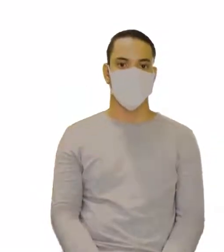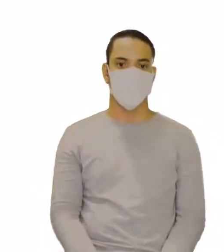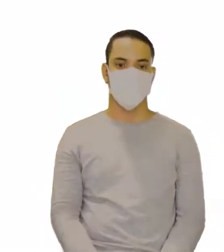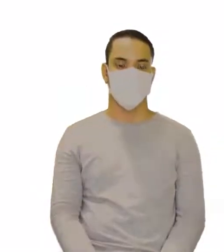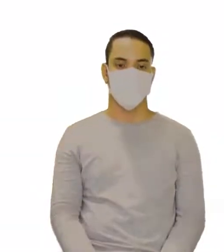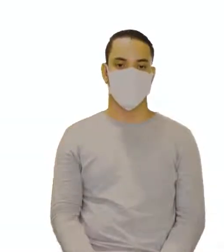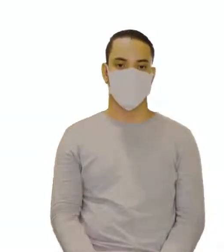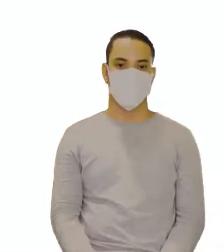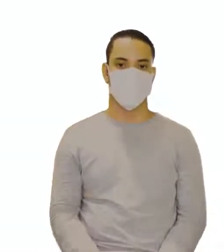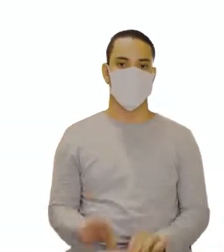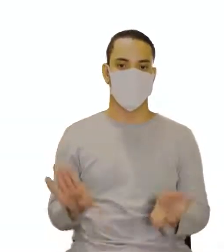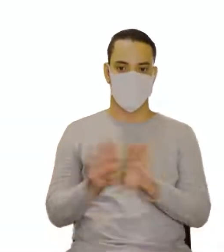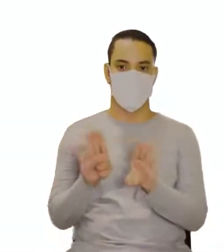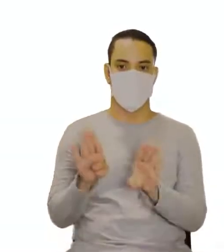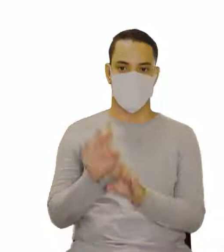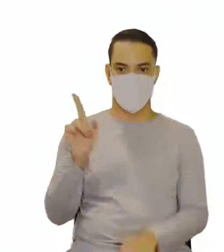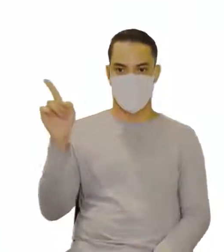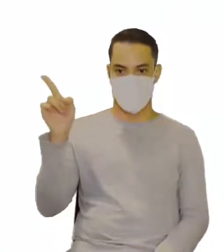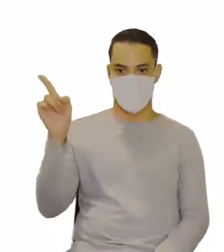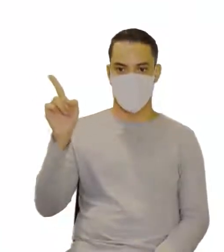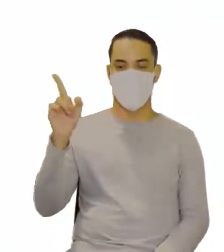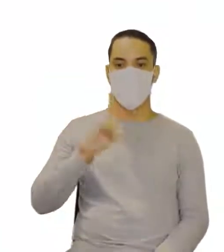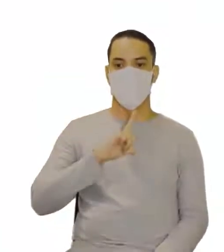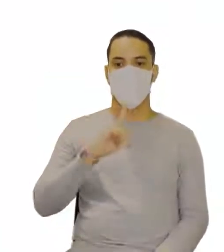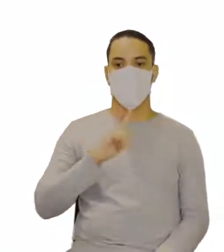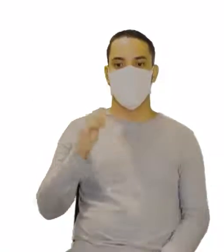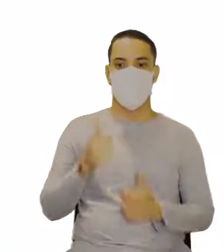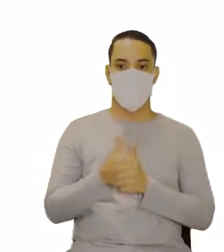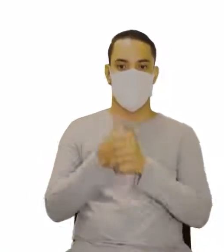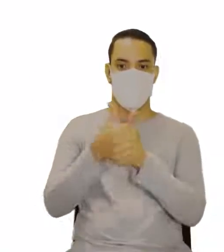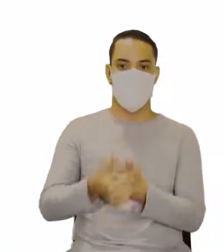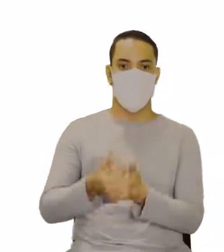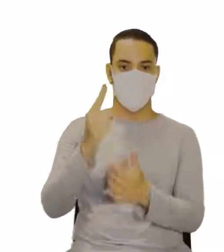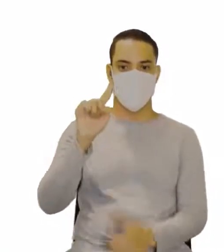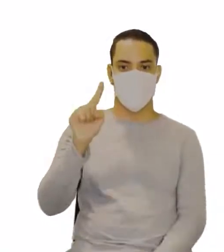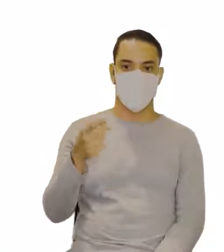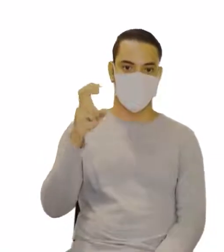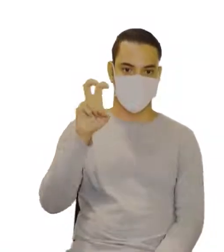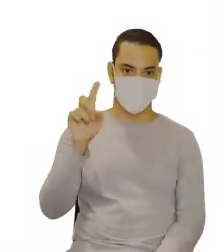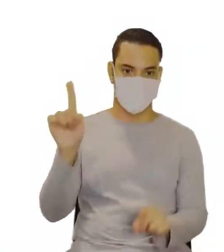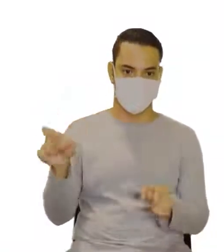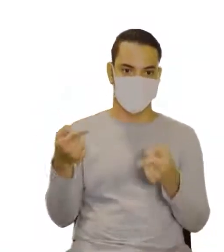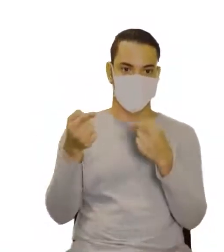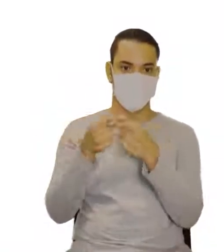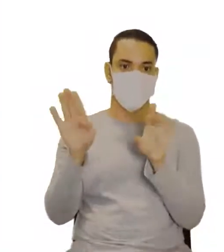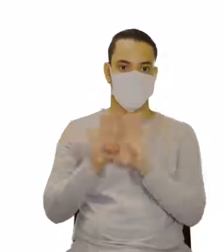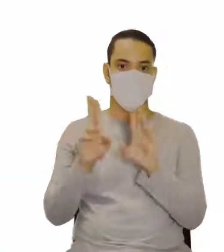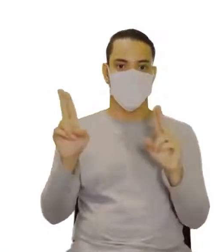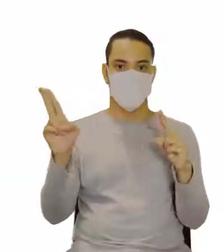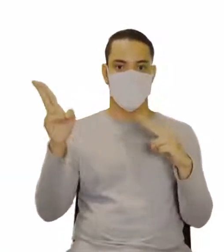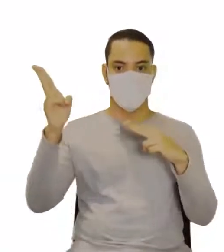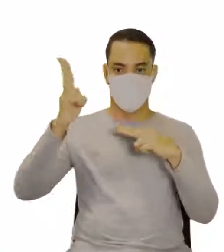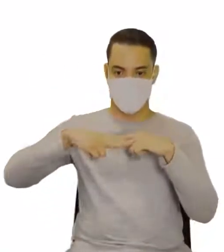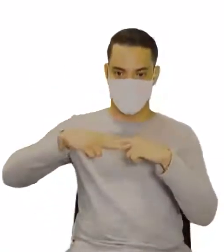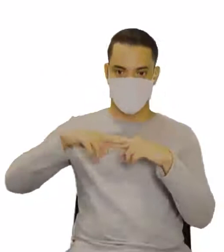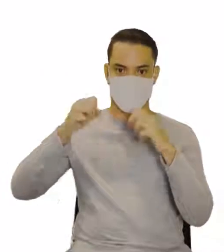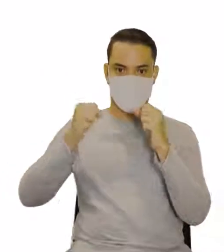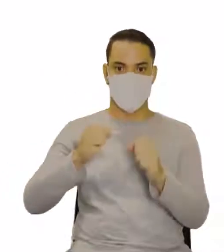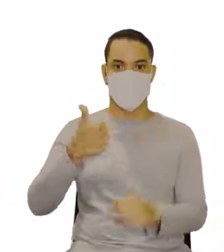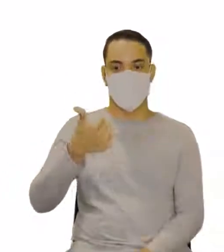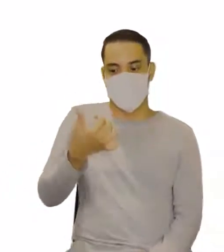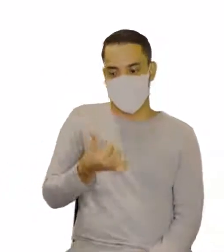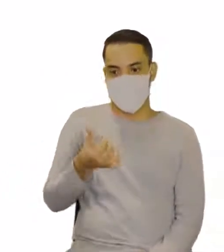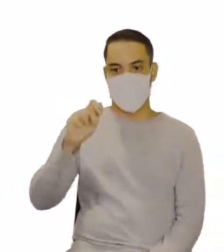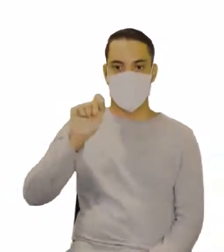E tá aqui a nossa resistência equivalente, ok? E aqui com a chave fechada, ele falou que a corrente é